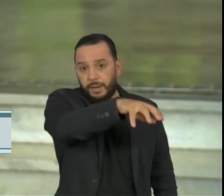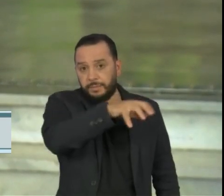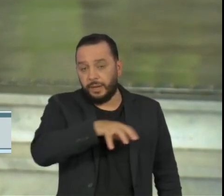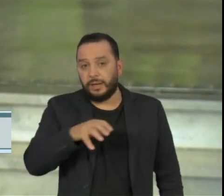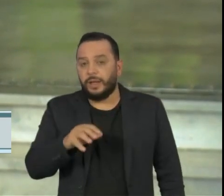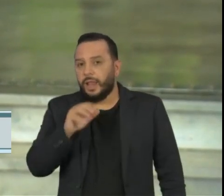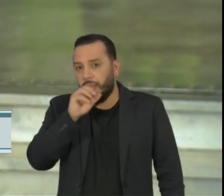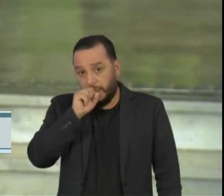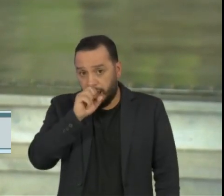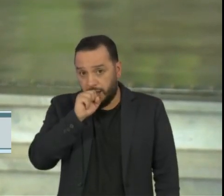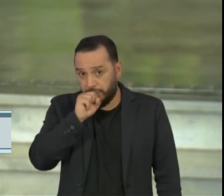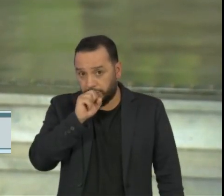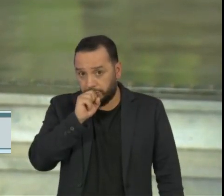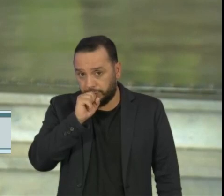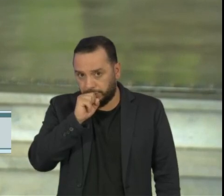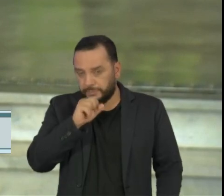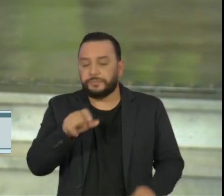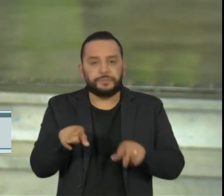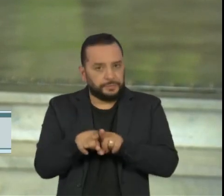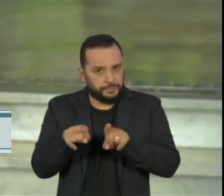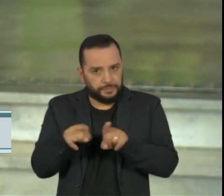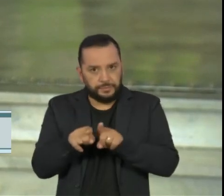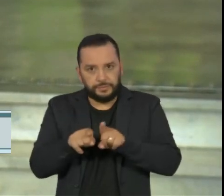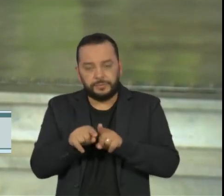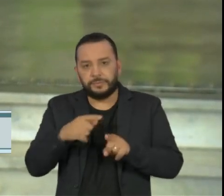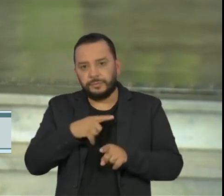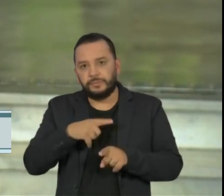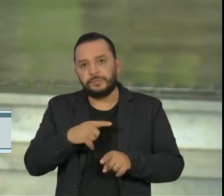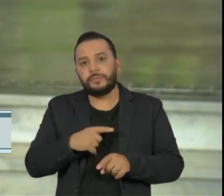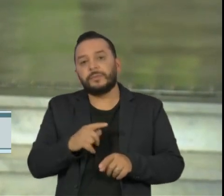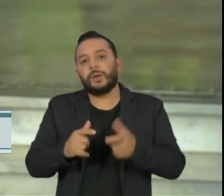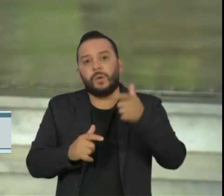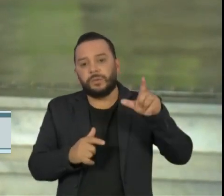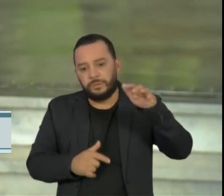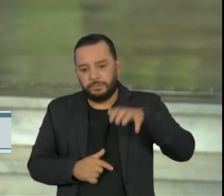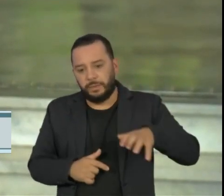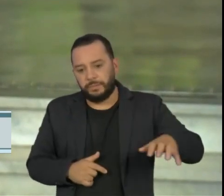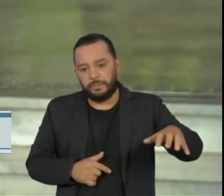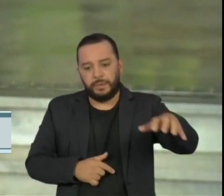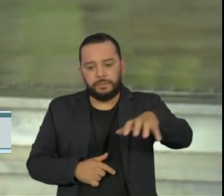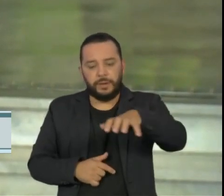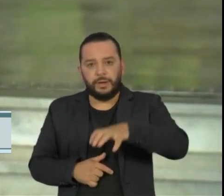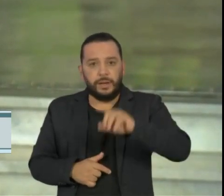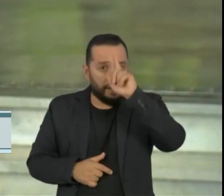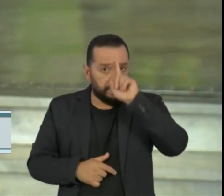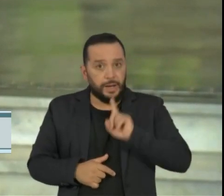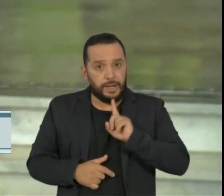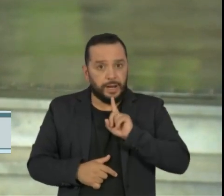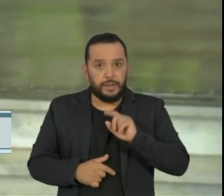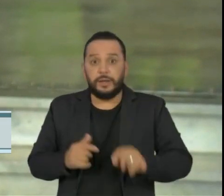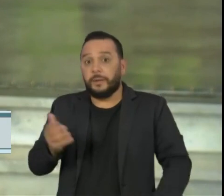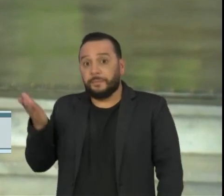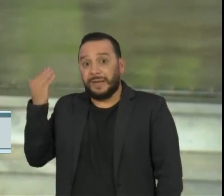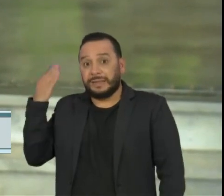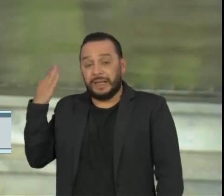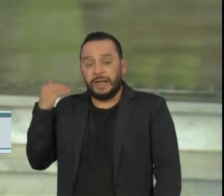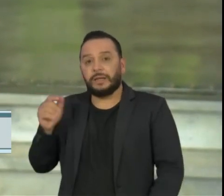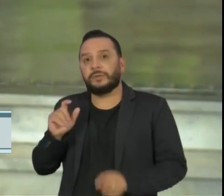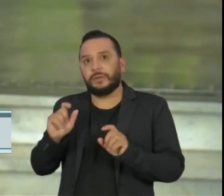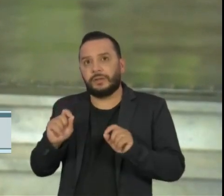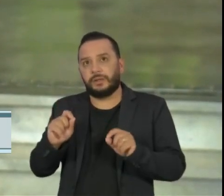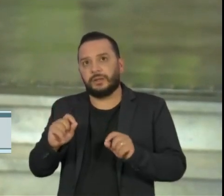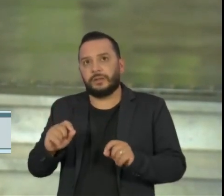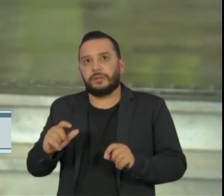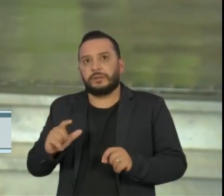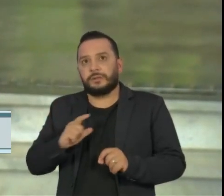mas ao mesmo tempo a gente tem um número maior de regiões em amarelo. Então antes a gente tinha muitas regiões em verde, né, e a